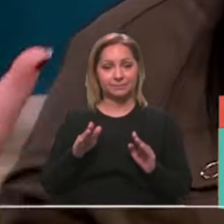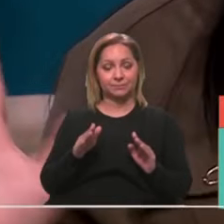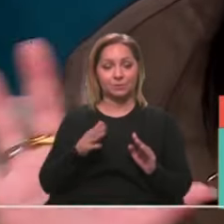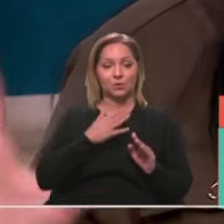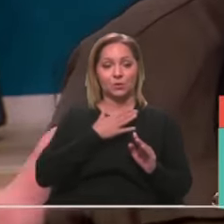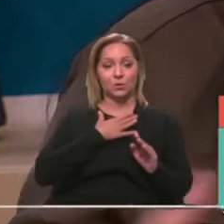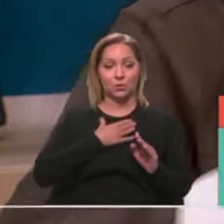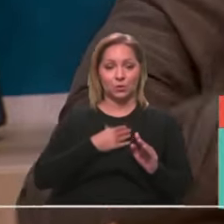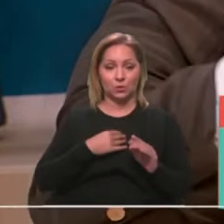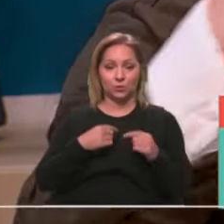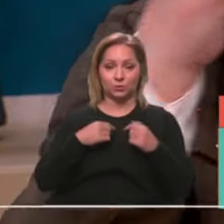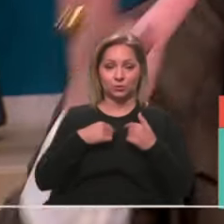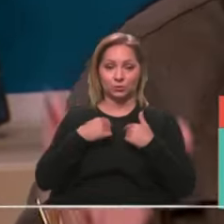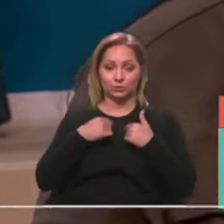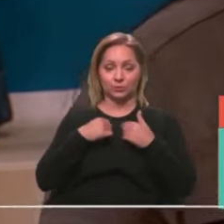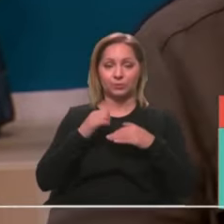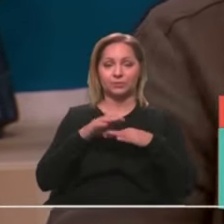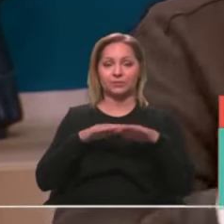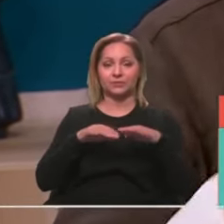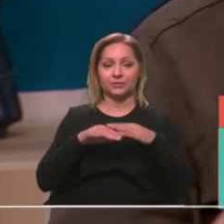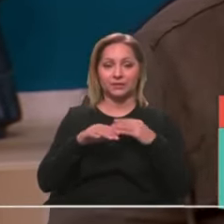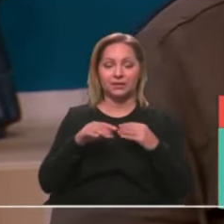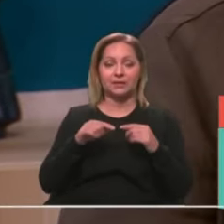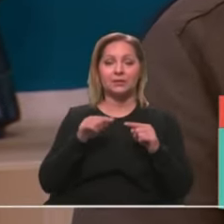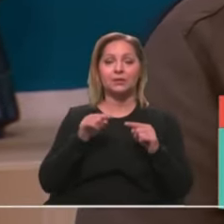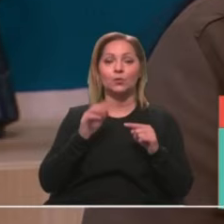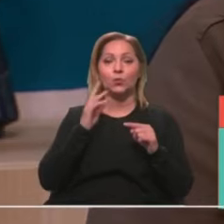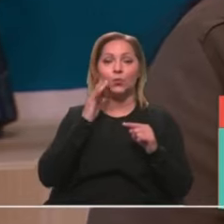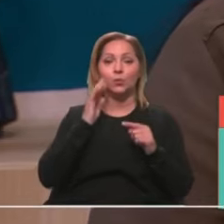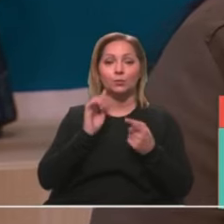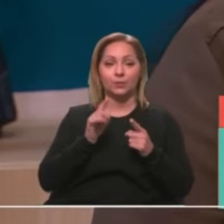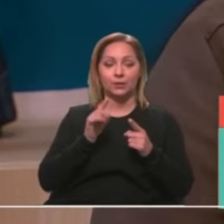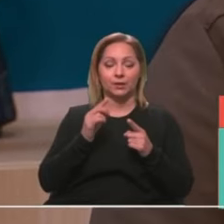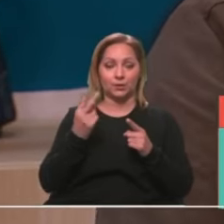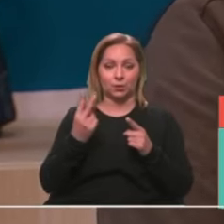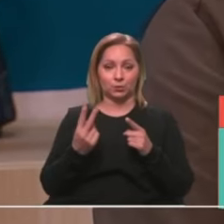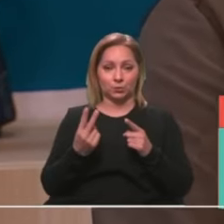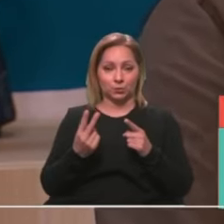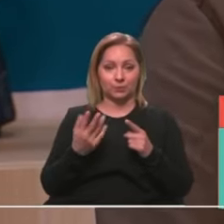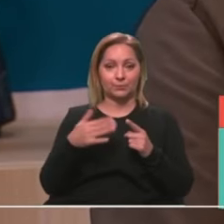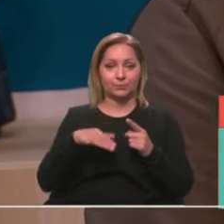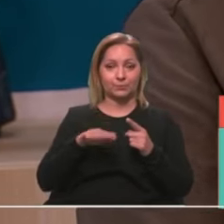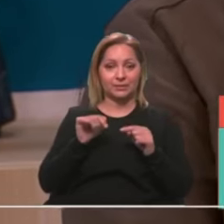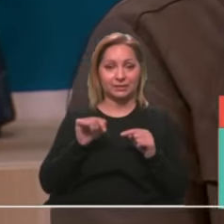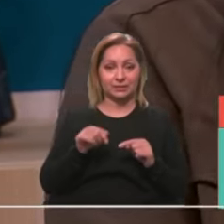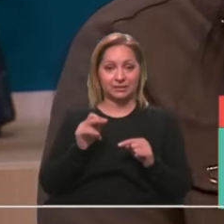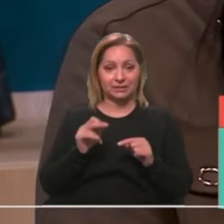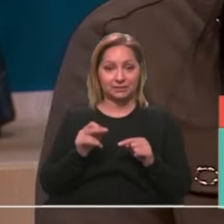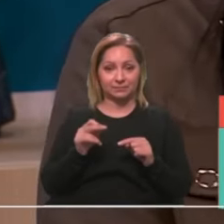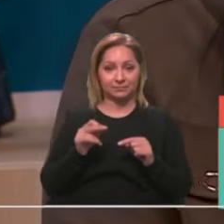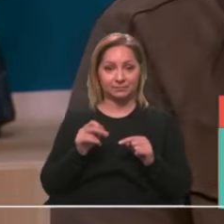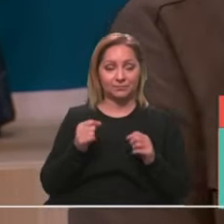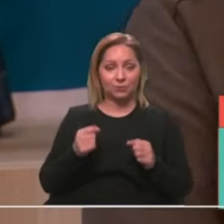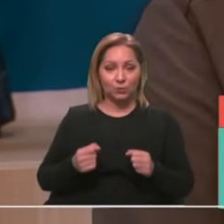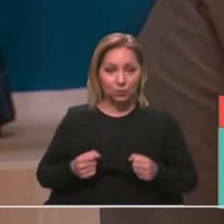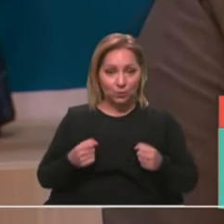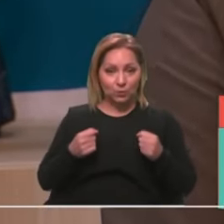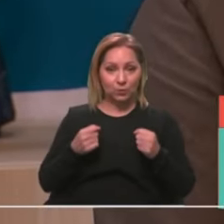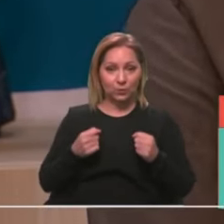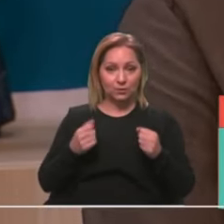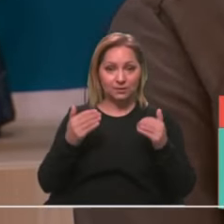ser eles a fazer tudo e são muito aventureiros. Qual é o número para dezembro? É o 2. Dois. Só que este ano, para conseguirem ir mais